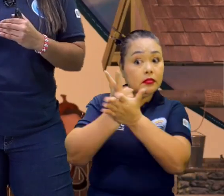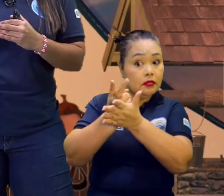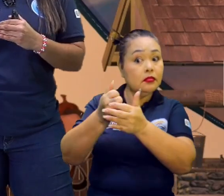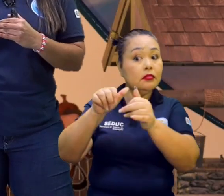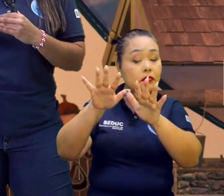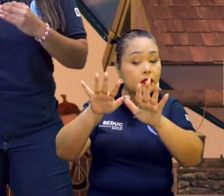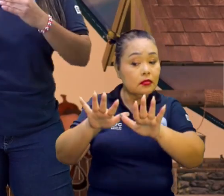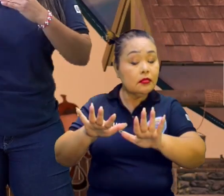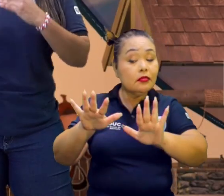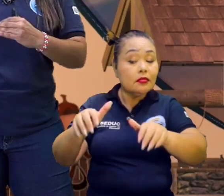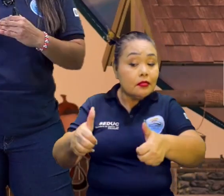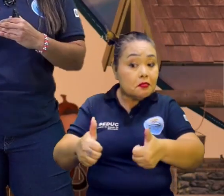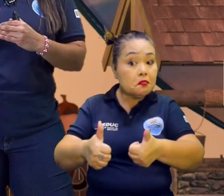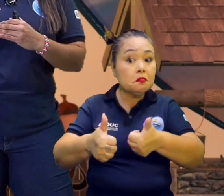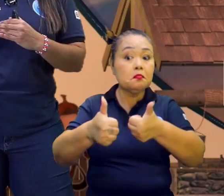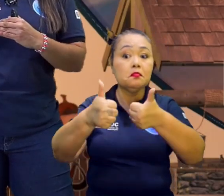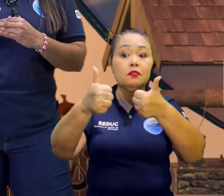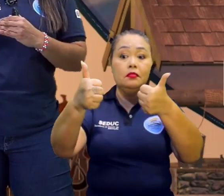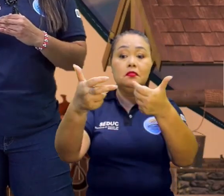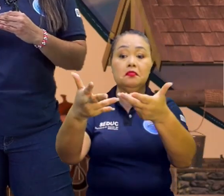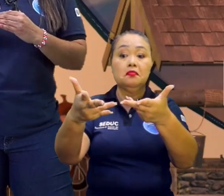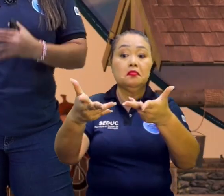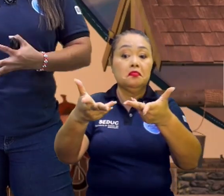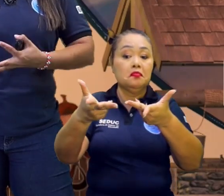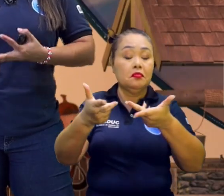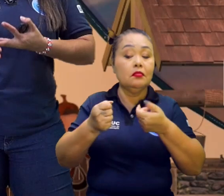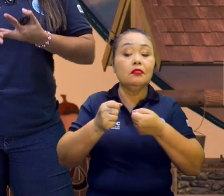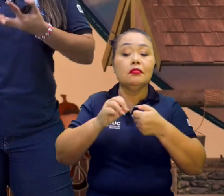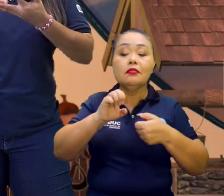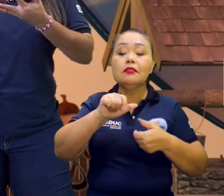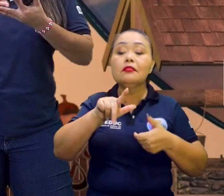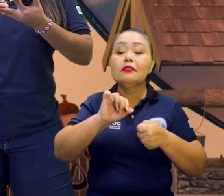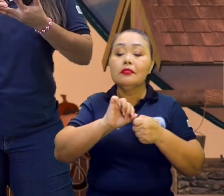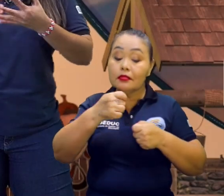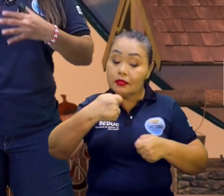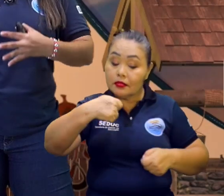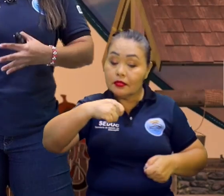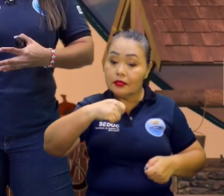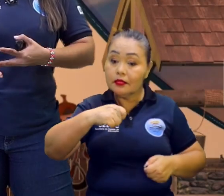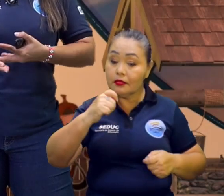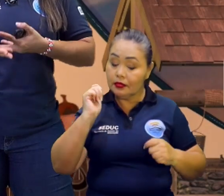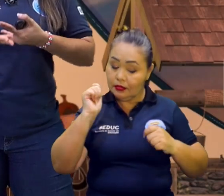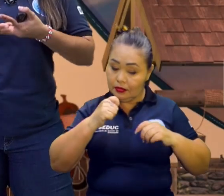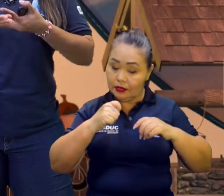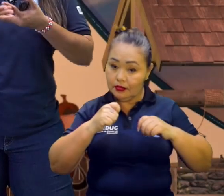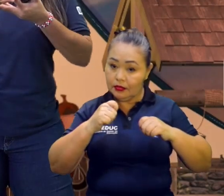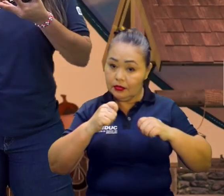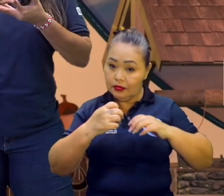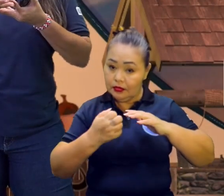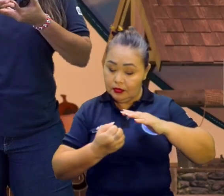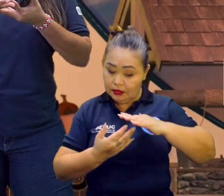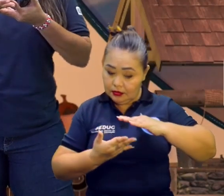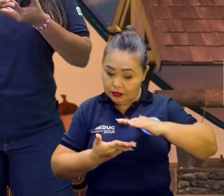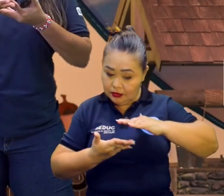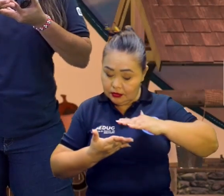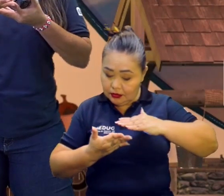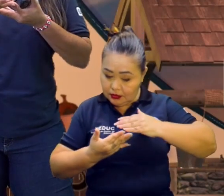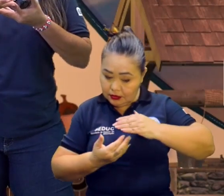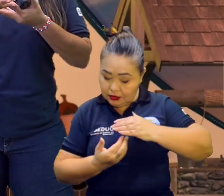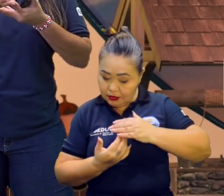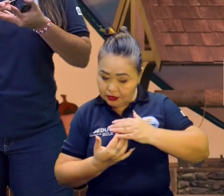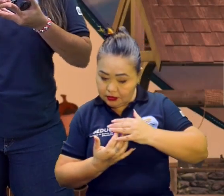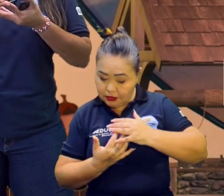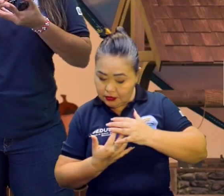qualidade que esse solo precisa para suportar, presta atenção, suportar tudo aquilo